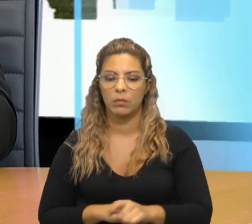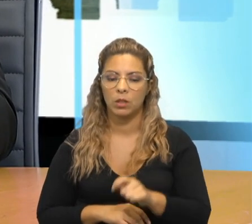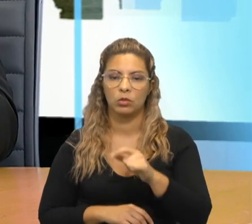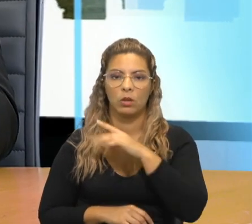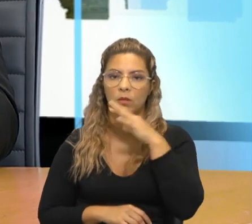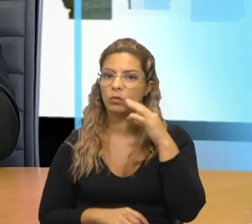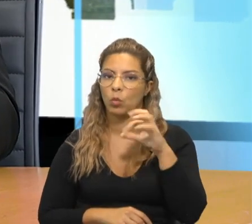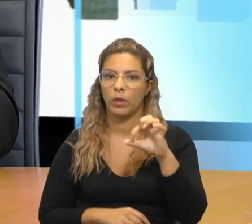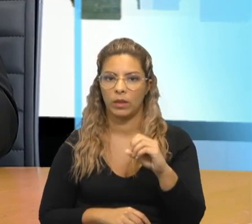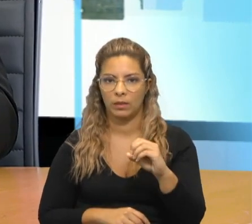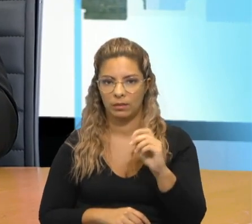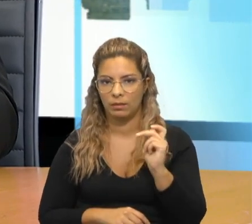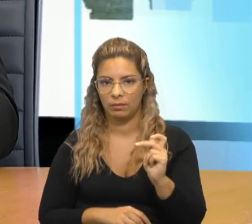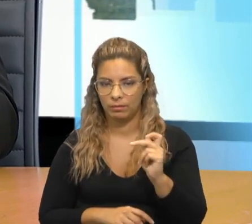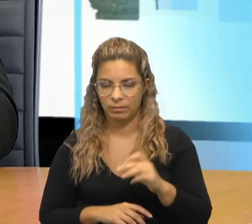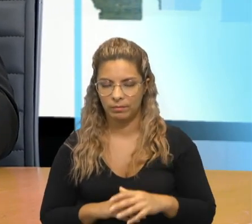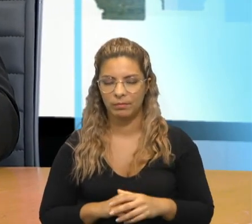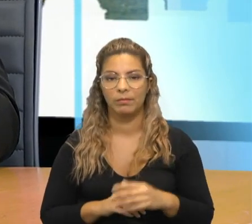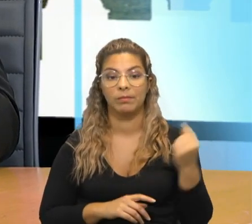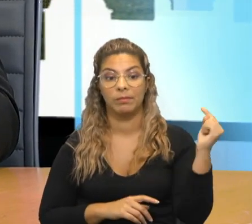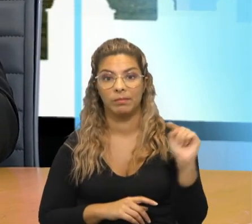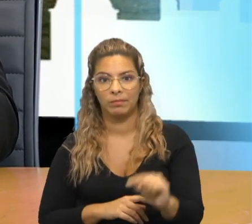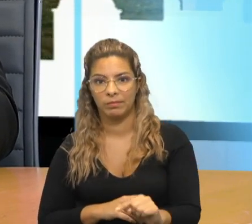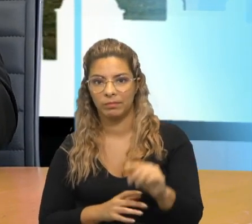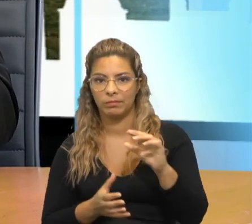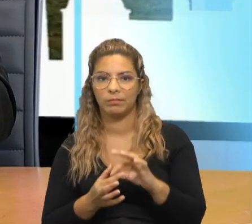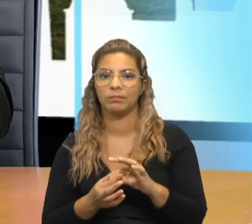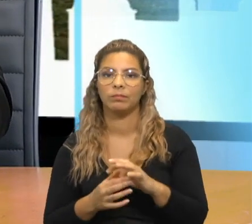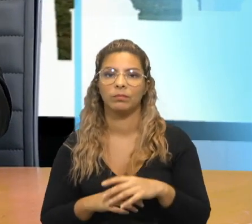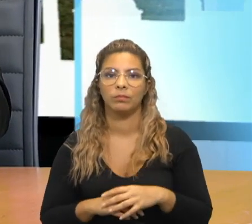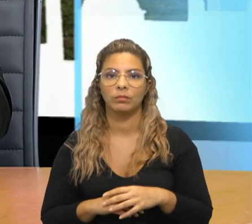80 anos. E o fundador veio a Portugal em